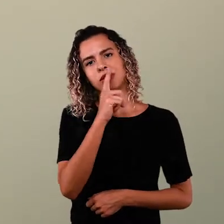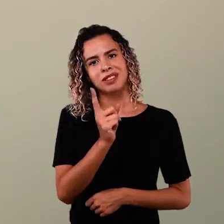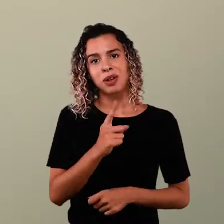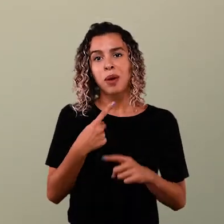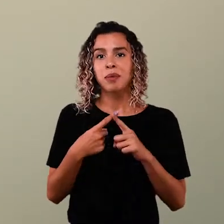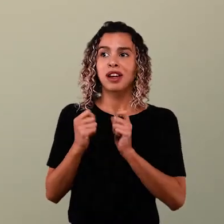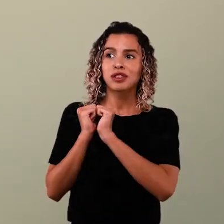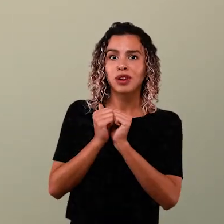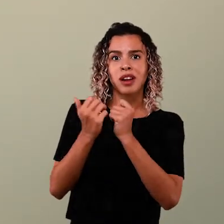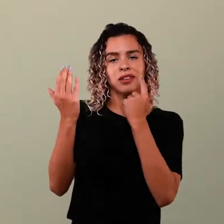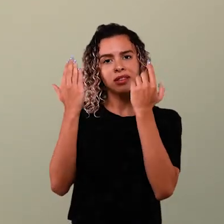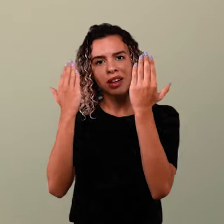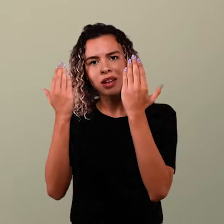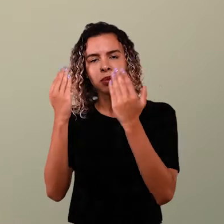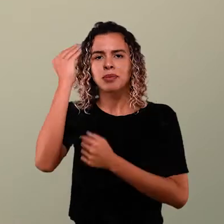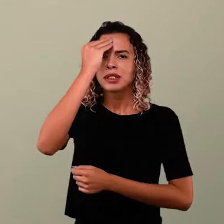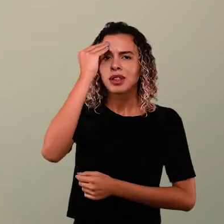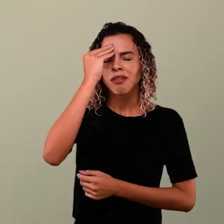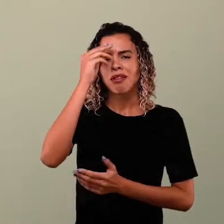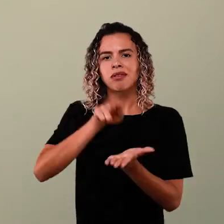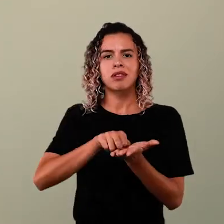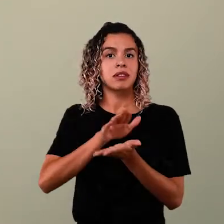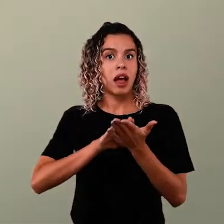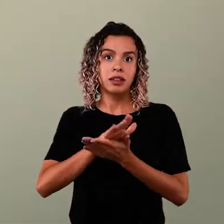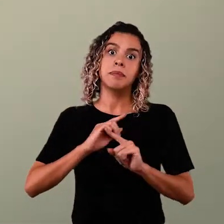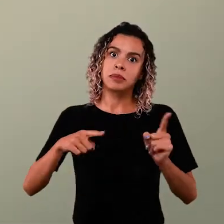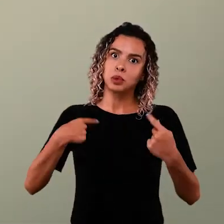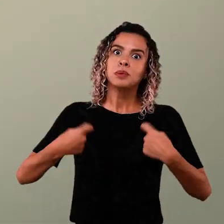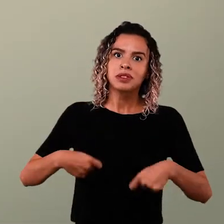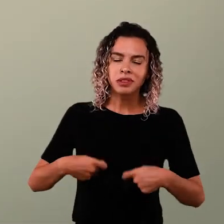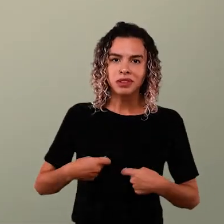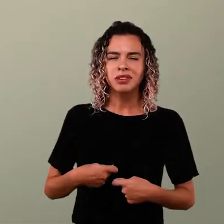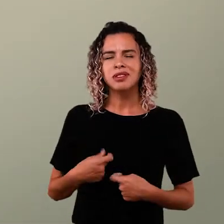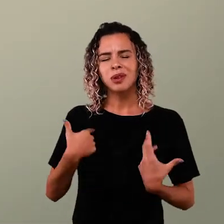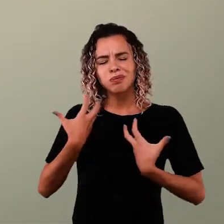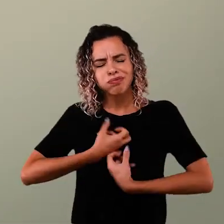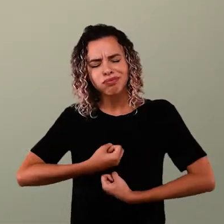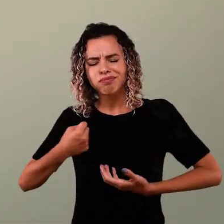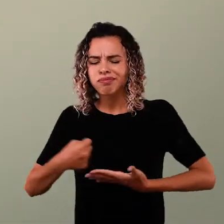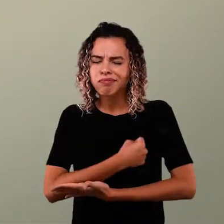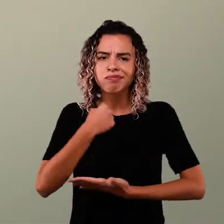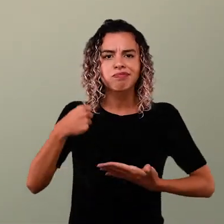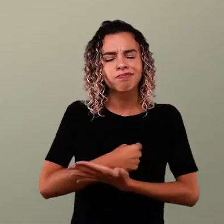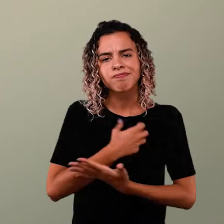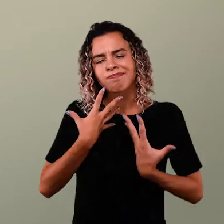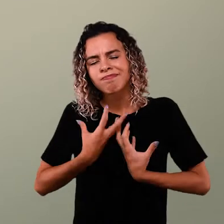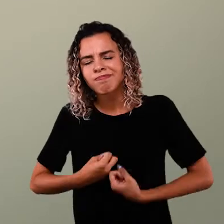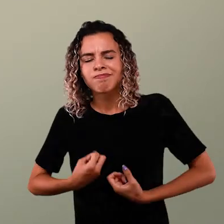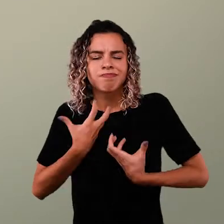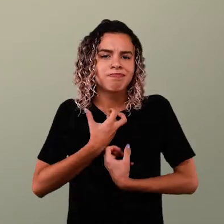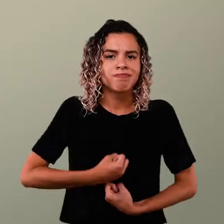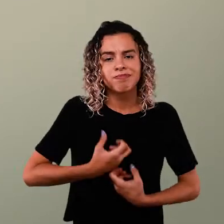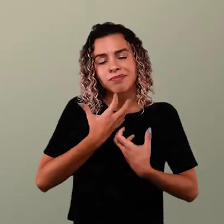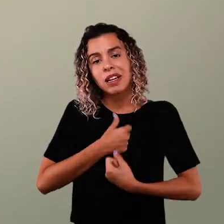tive um acompanhamento terapêutico, psiquiátrico, mesmo precisando. Tinha uma série de frustrações ali por trás, que